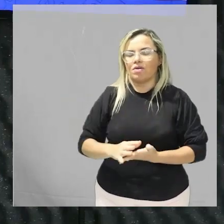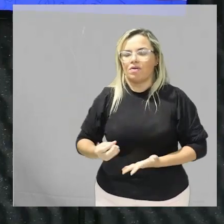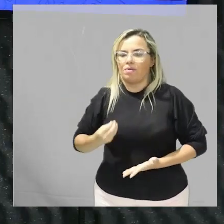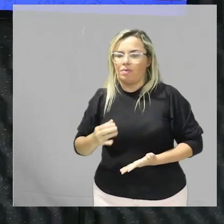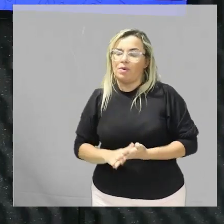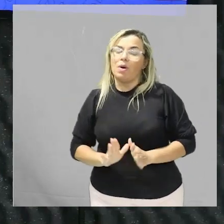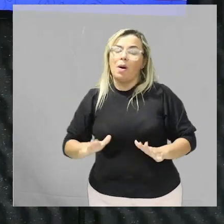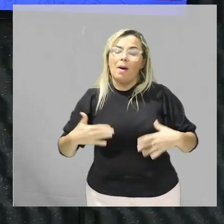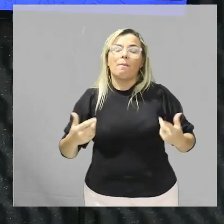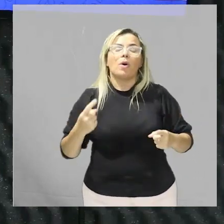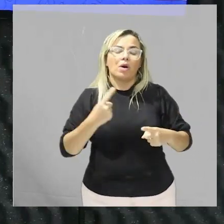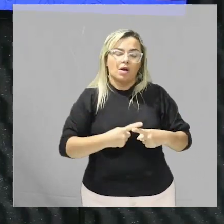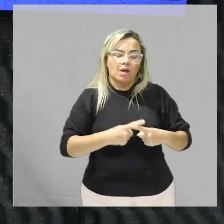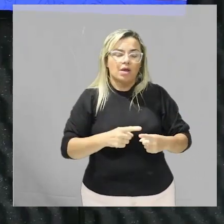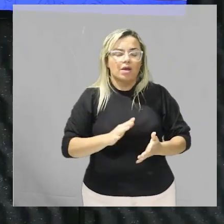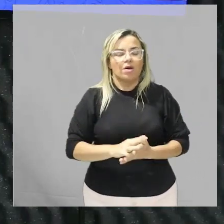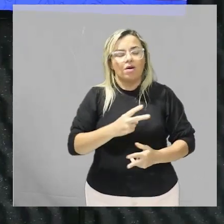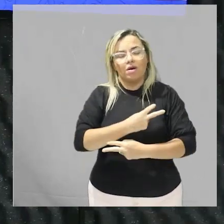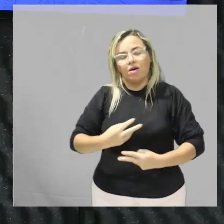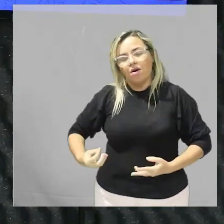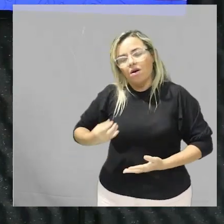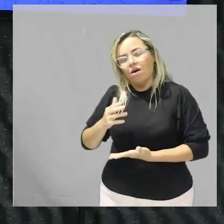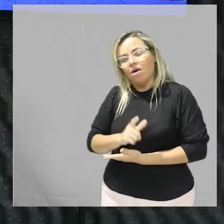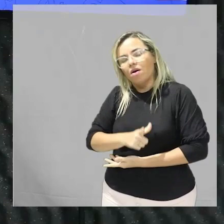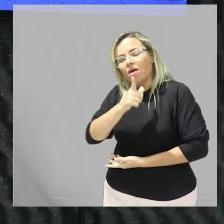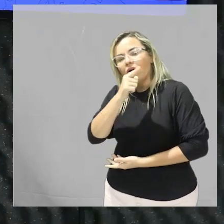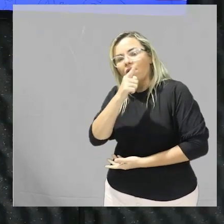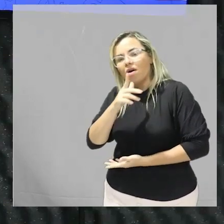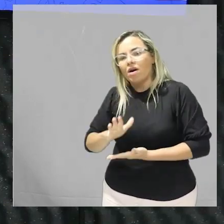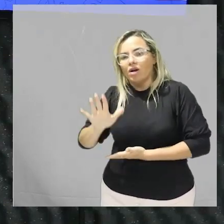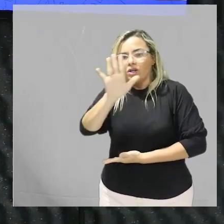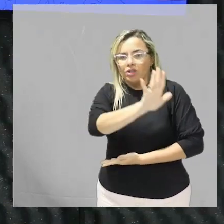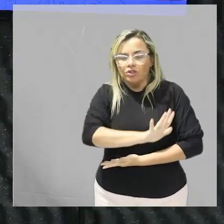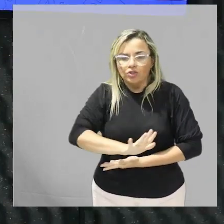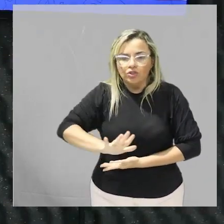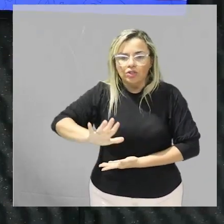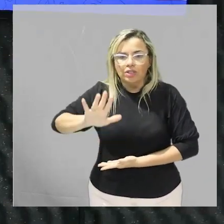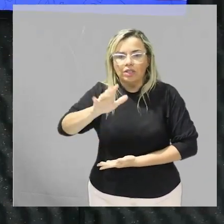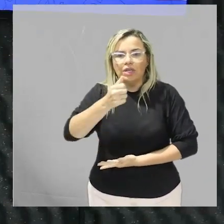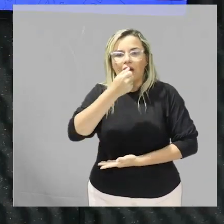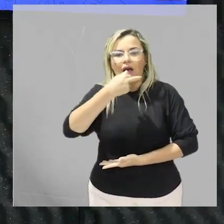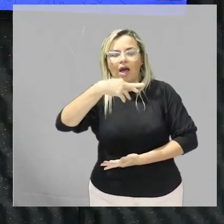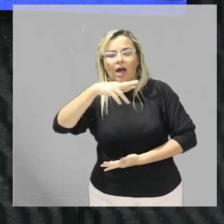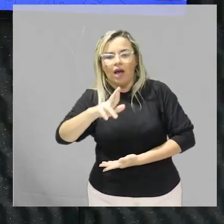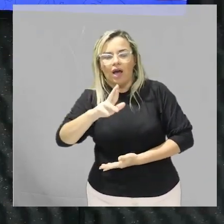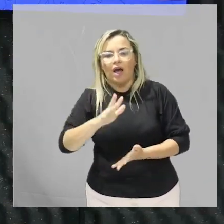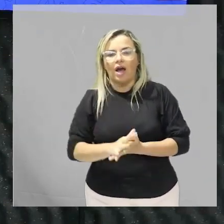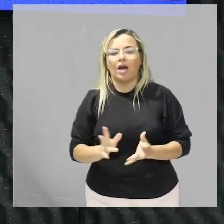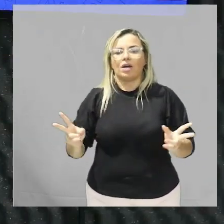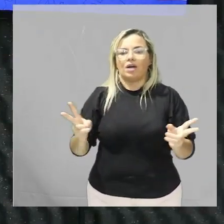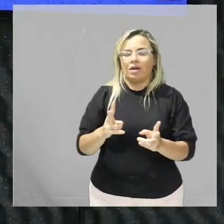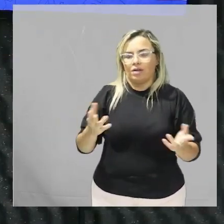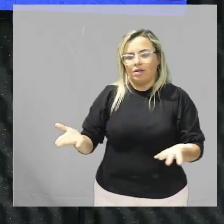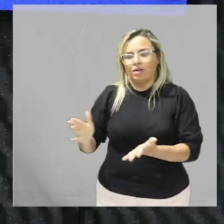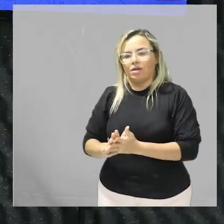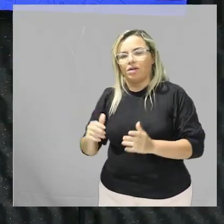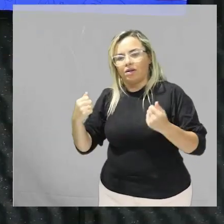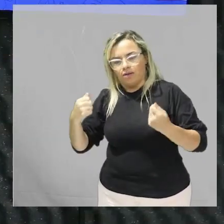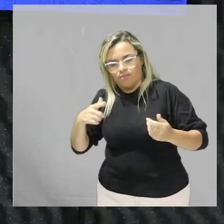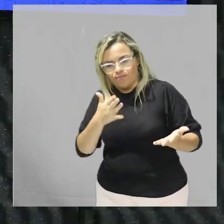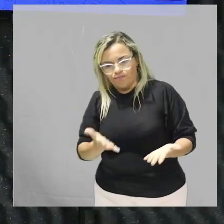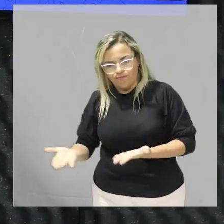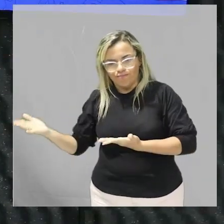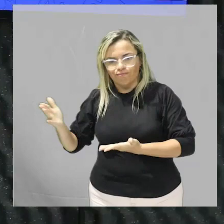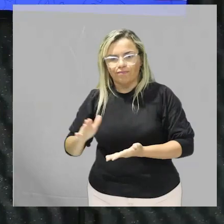seres vivos, eles precisam de ar, de atmosfera. Então, os fatores